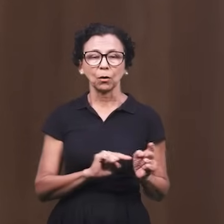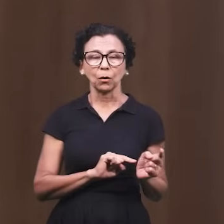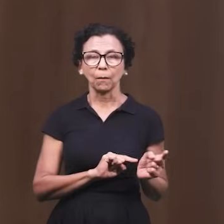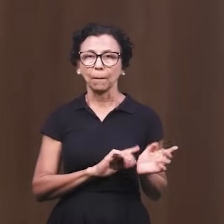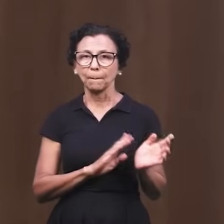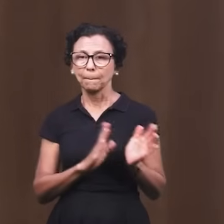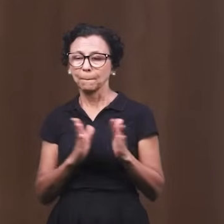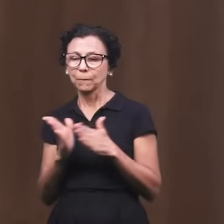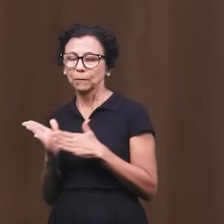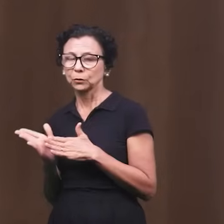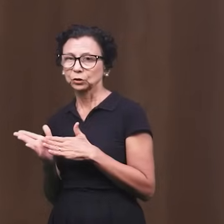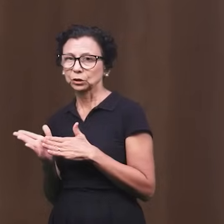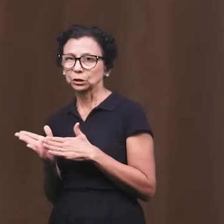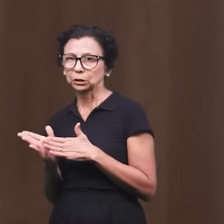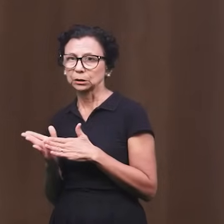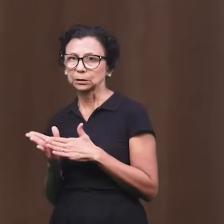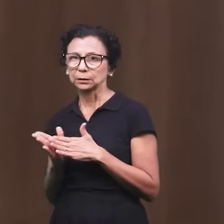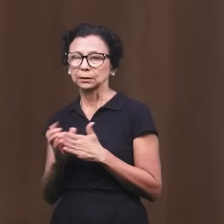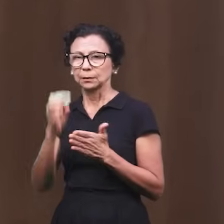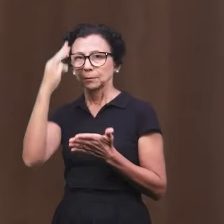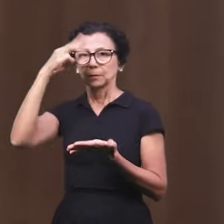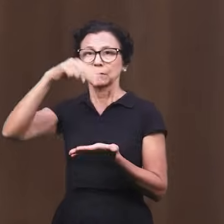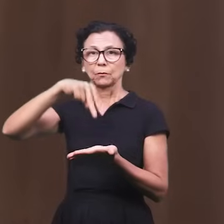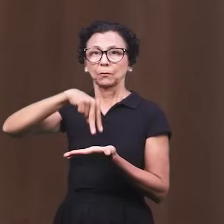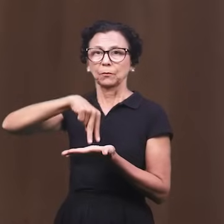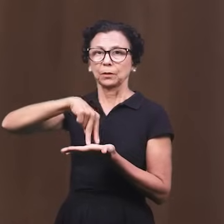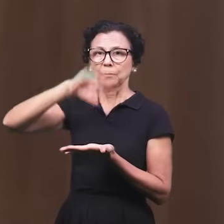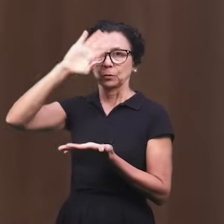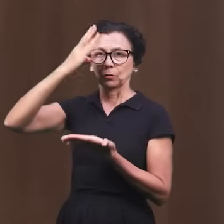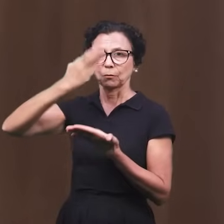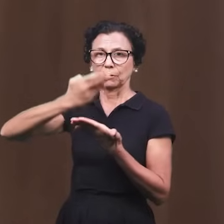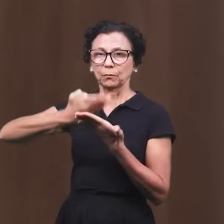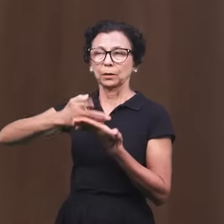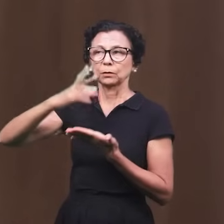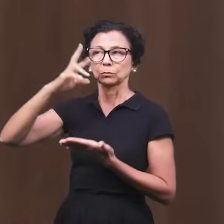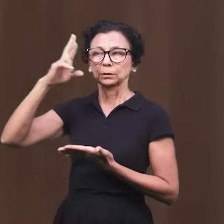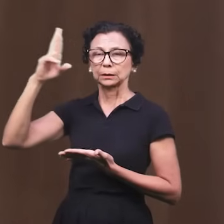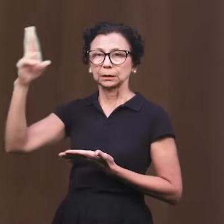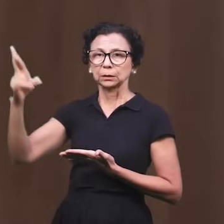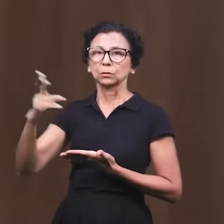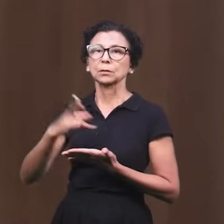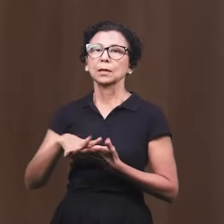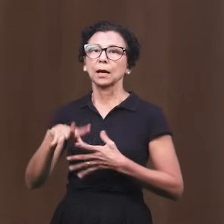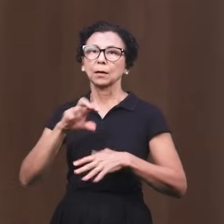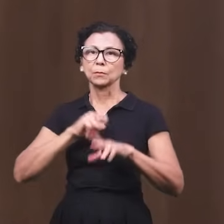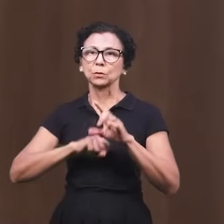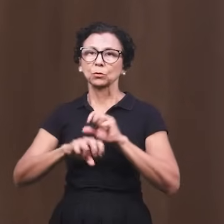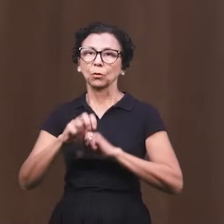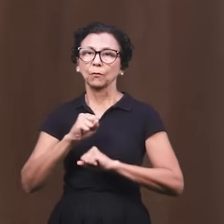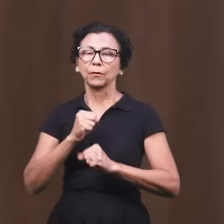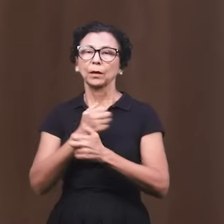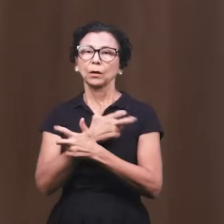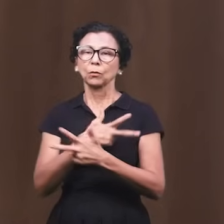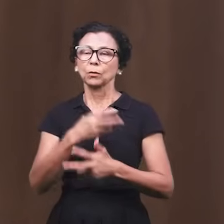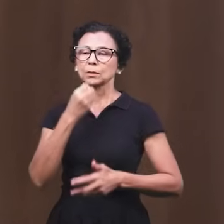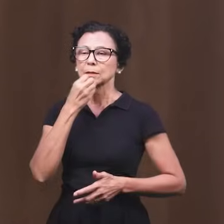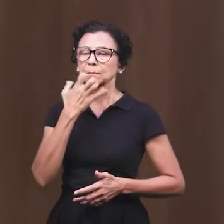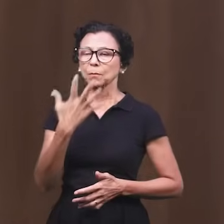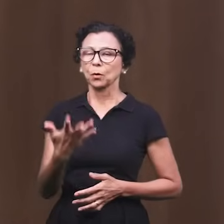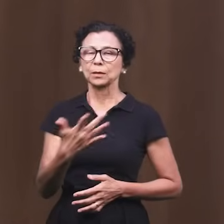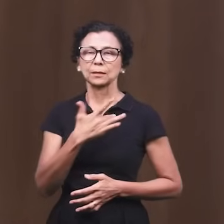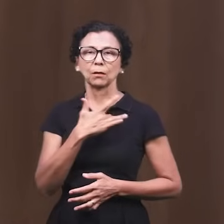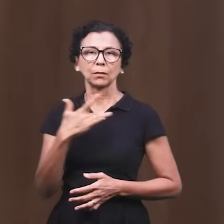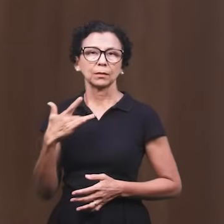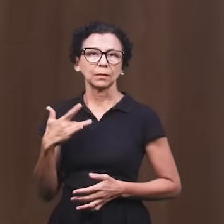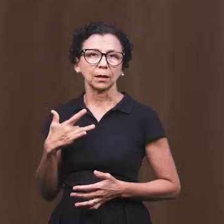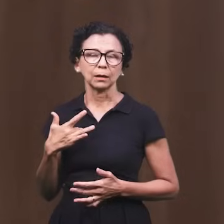quer uma mente firme no Senhor? Alimente a sua mente com conversações sadias. Glória a Deus.